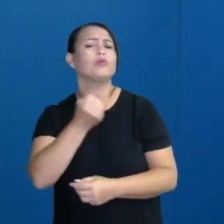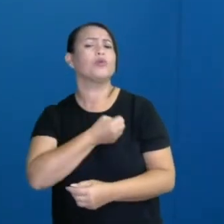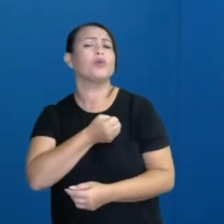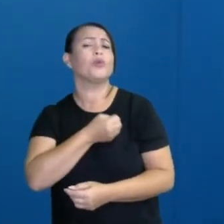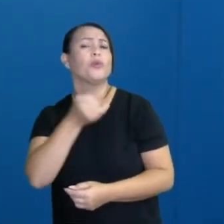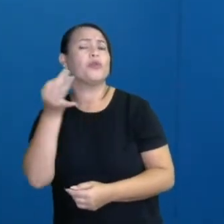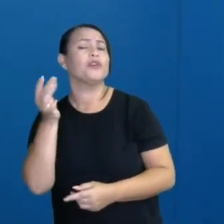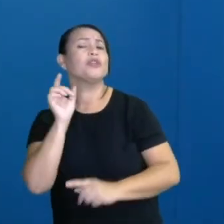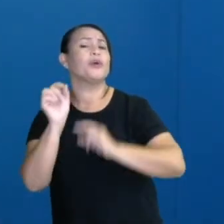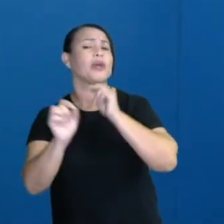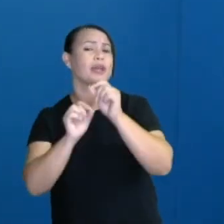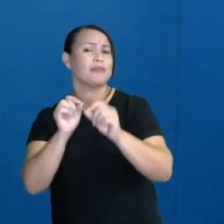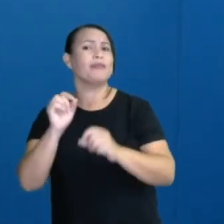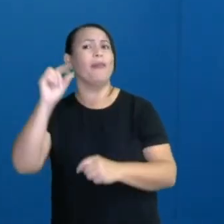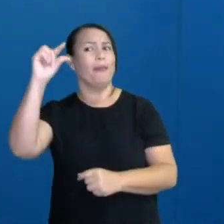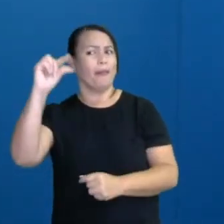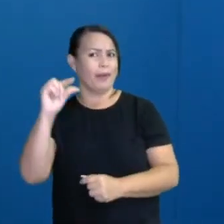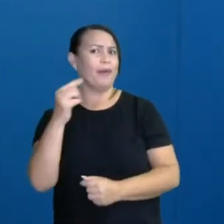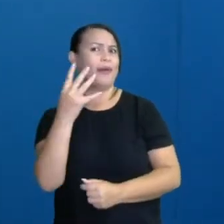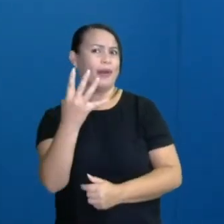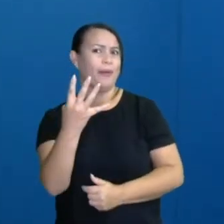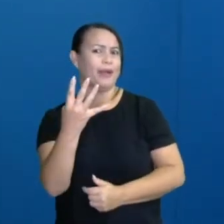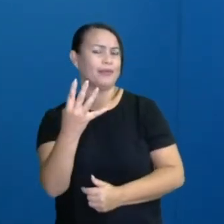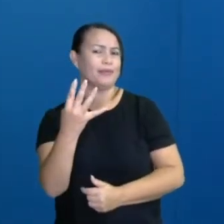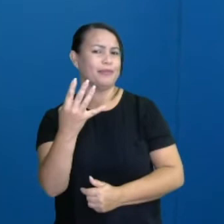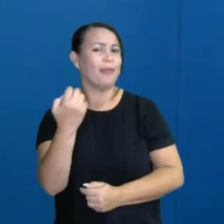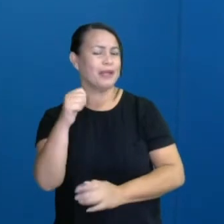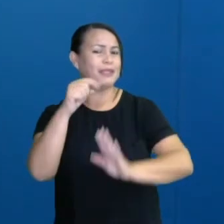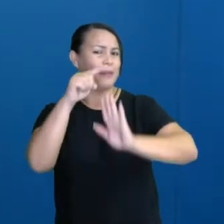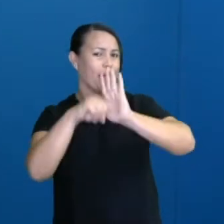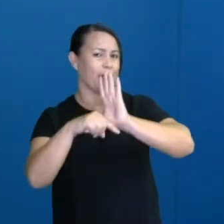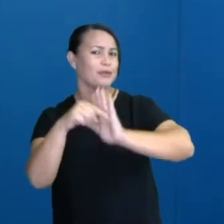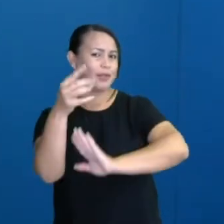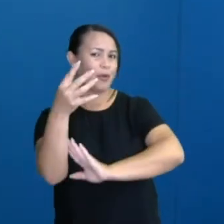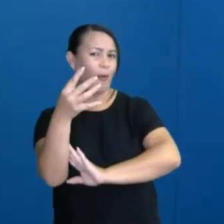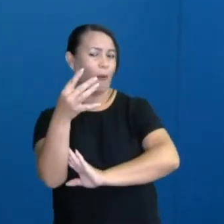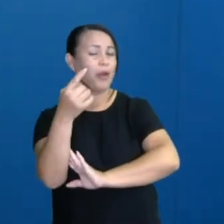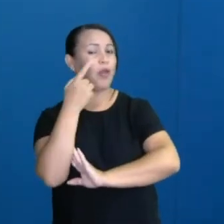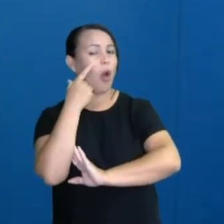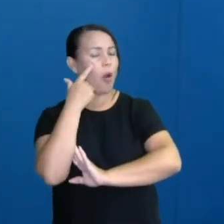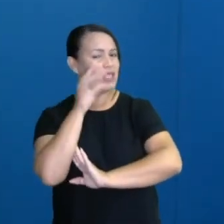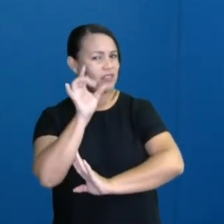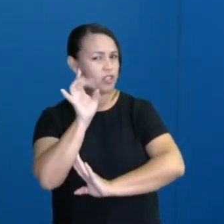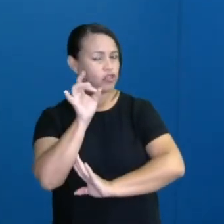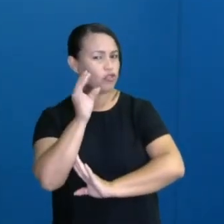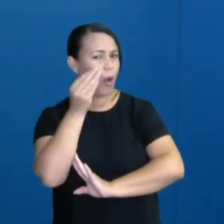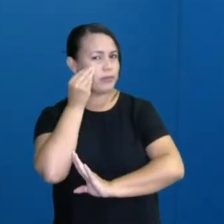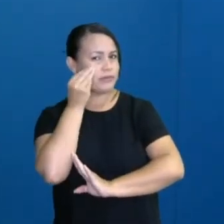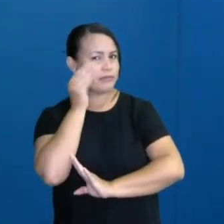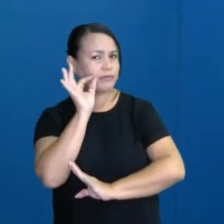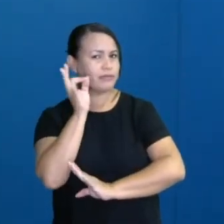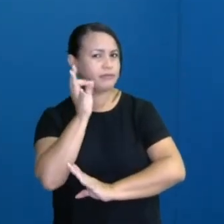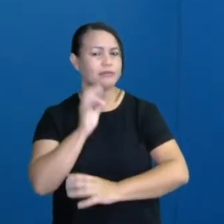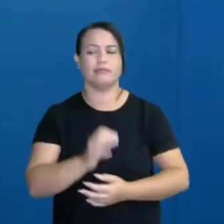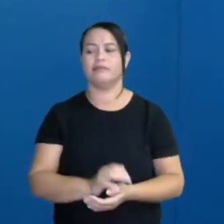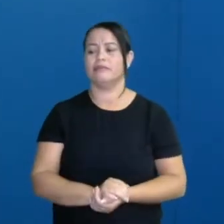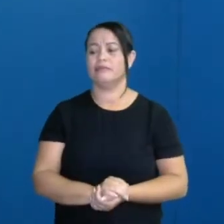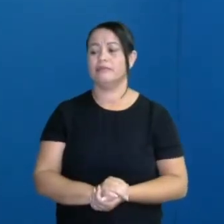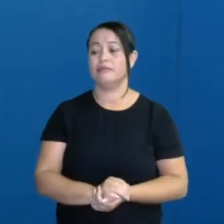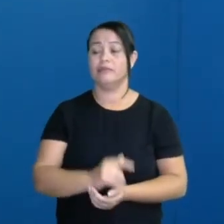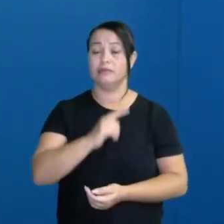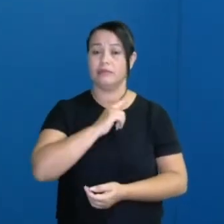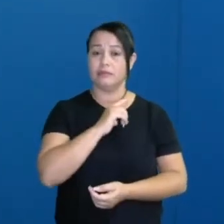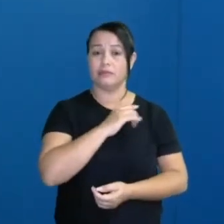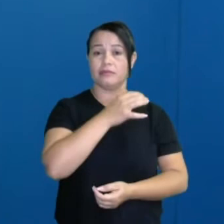quê? Vai ser menor que 4. Não é isso? Ó, estamos fazendo apenas a observação, tá? Então, ó, eu